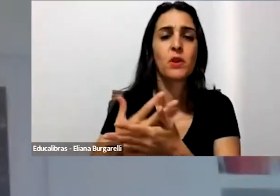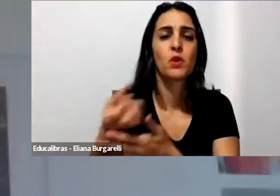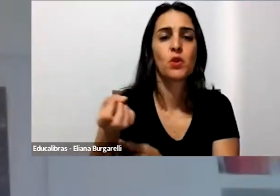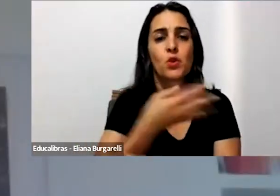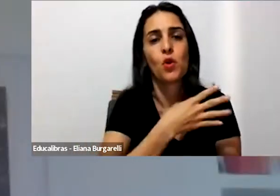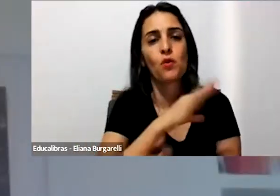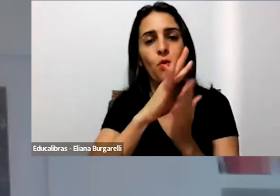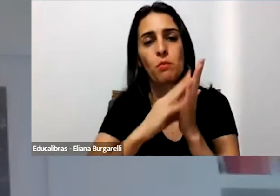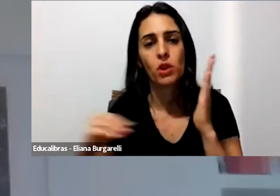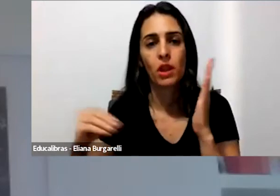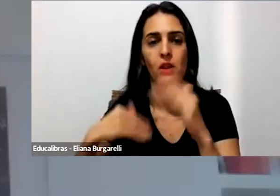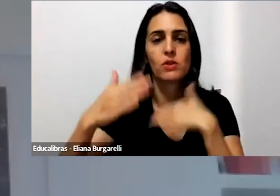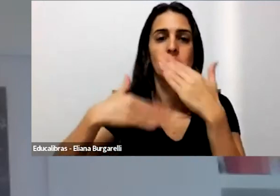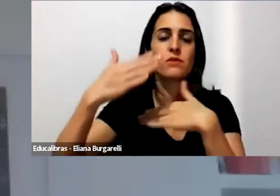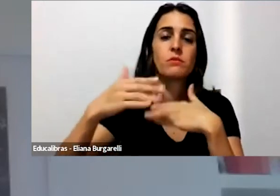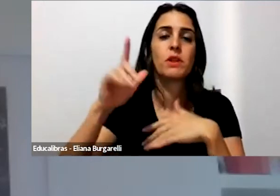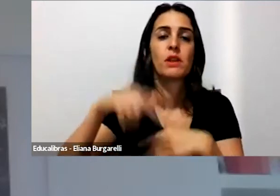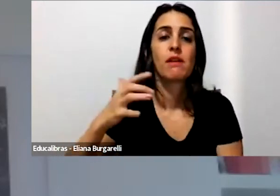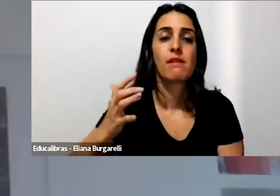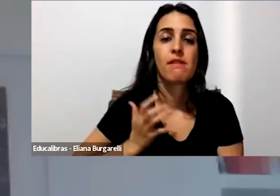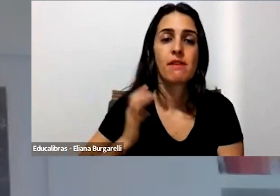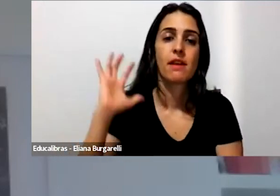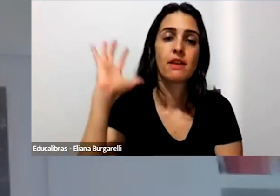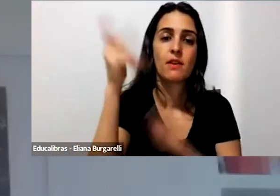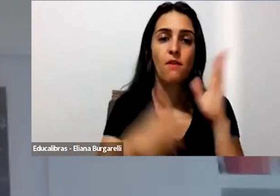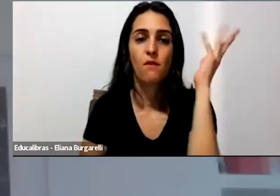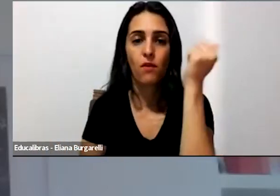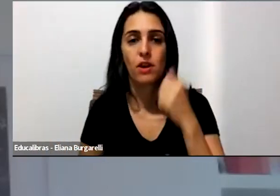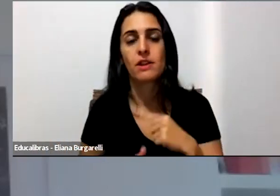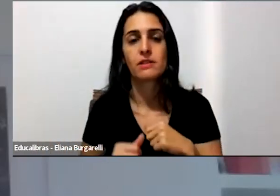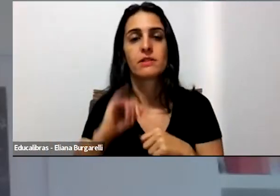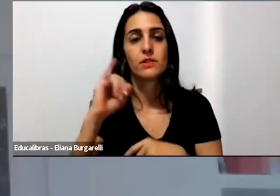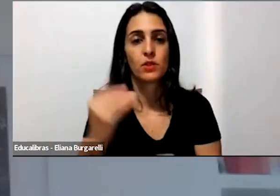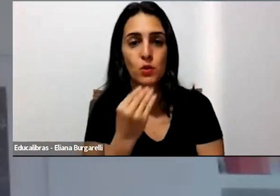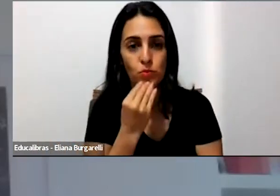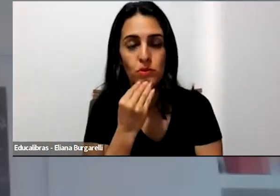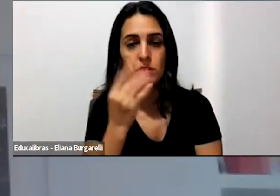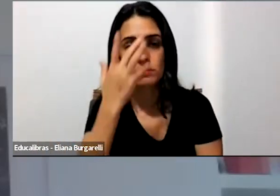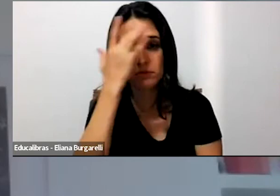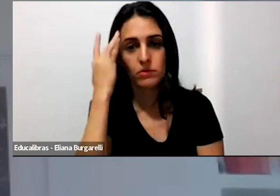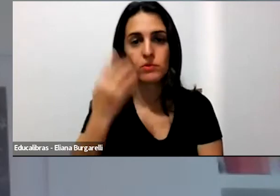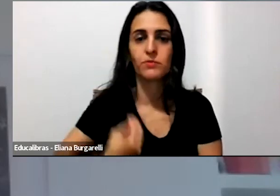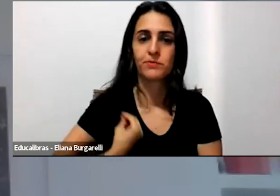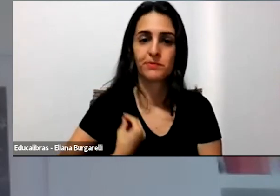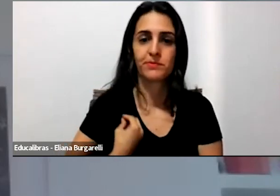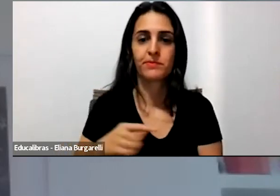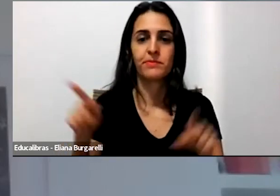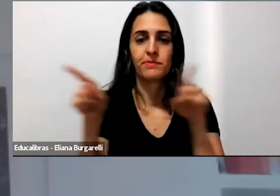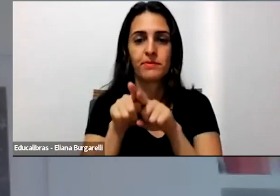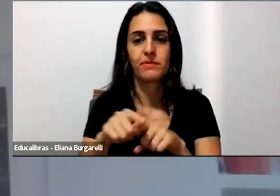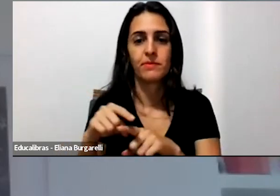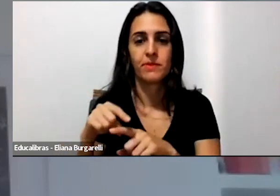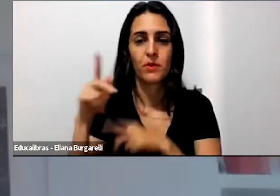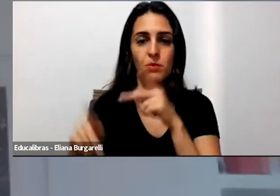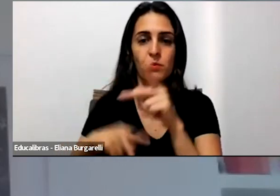de desenvolvimento que vai gerar riqueza para a floresta e que vai gerar oportunidades para as pessoas que estão lá, inclusive para as populações tradicionais.